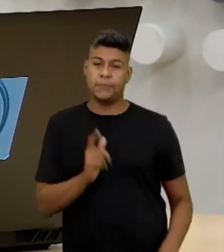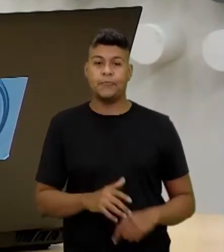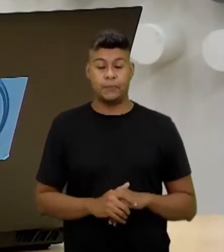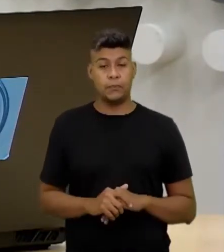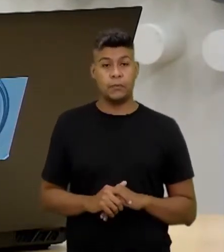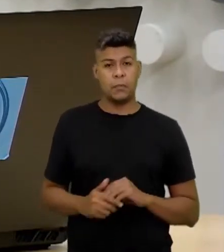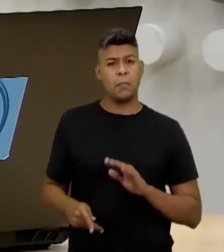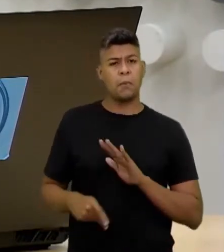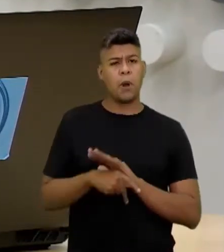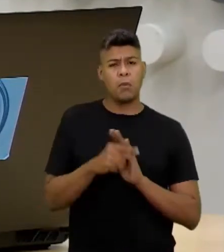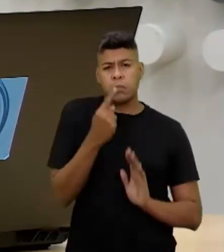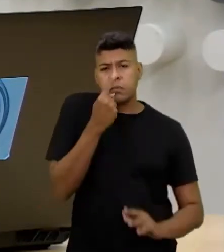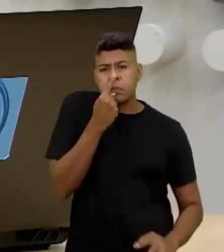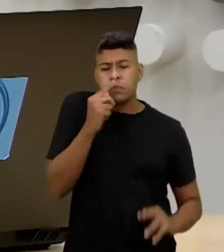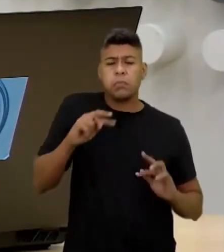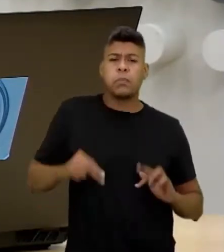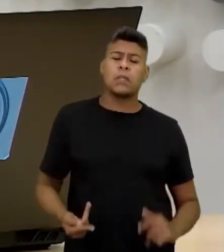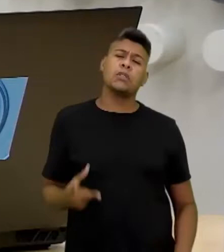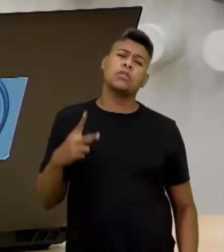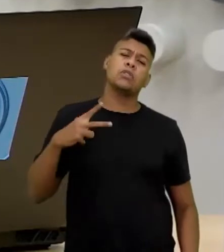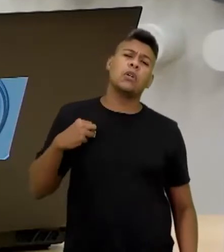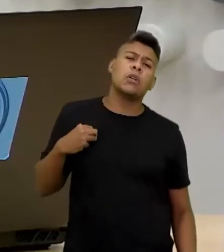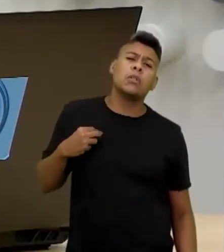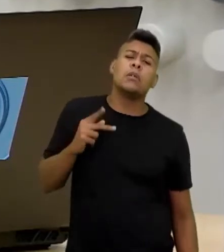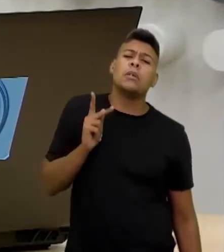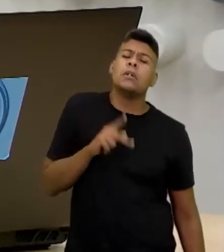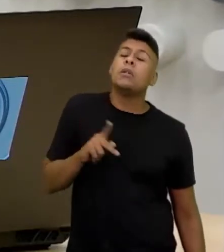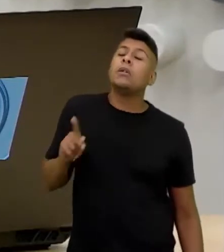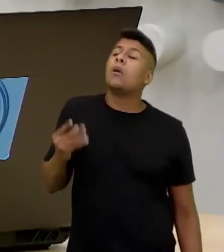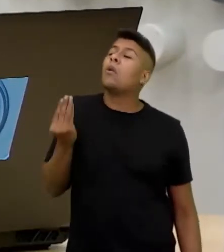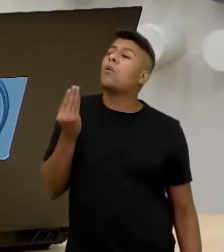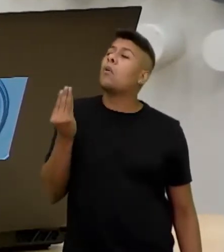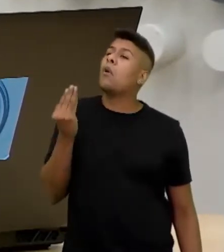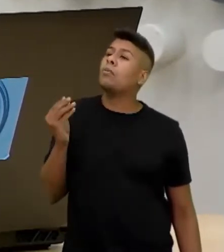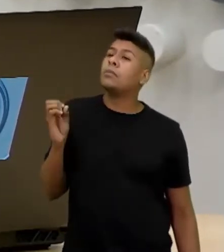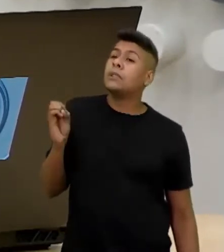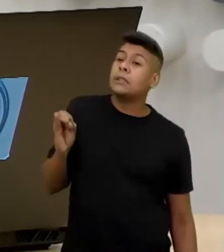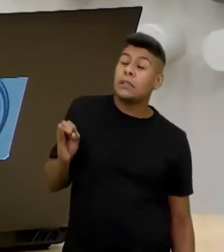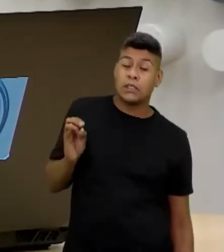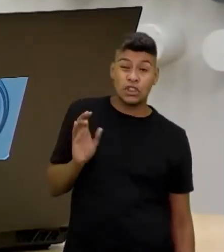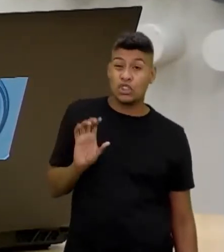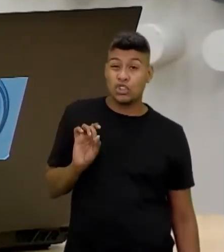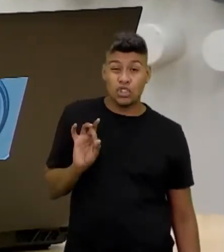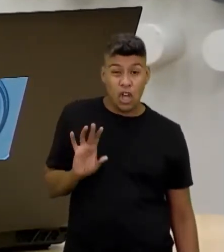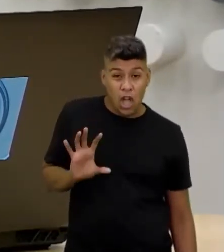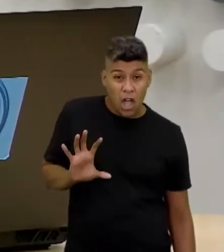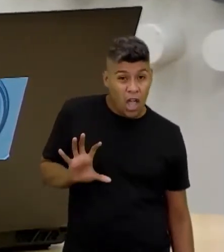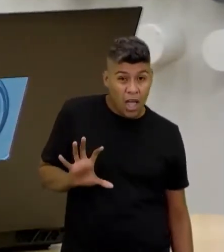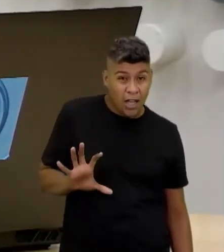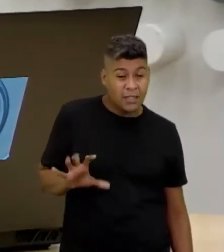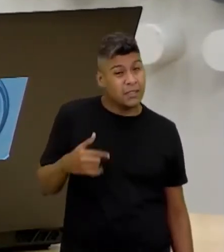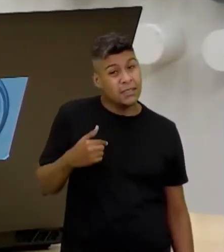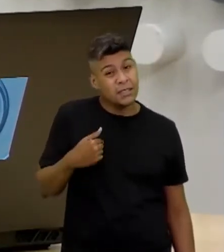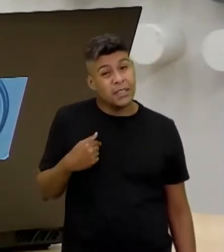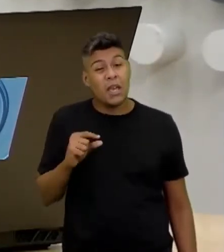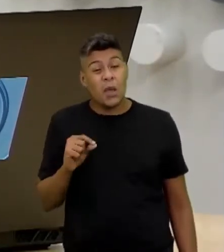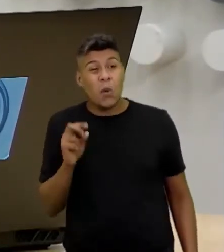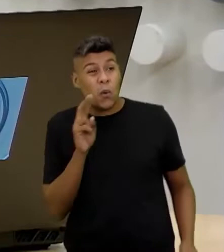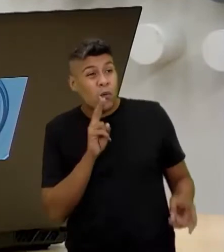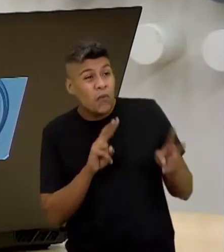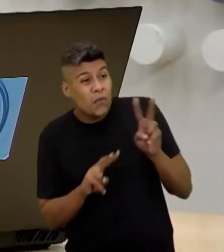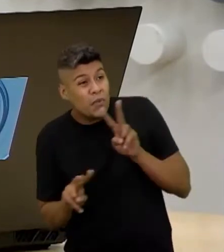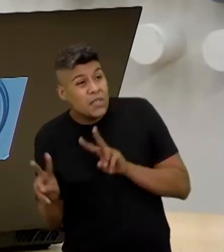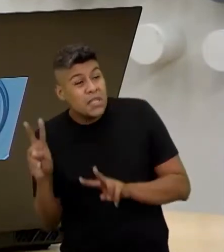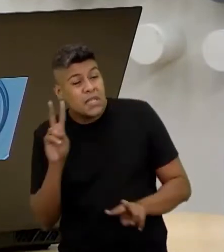e vocês vão dizer assim nossa professora mas é E se eu ficar só nisso eu eu vou ficar com uma